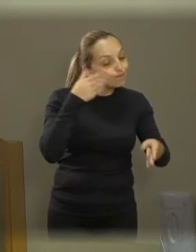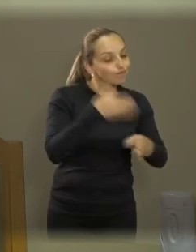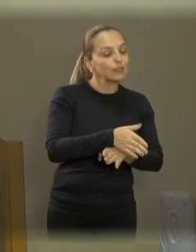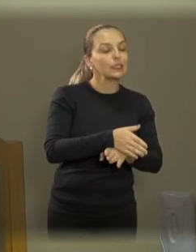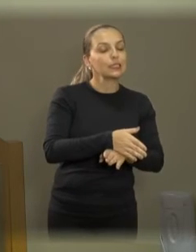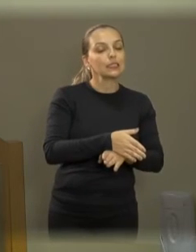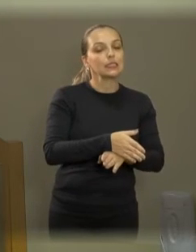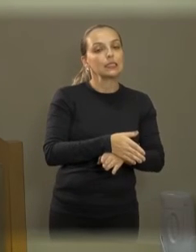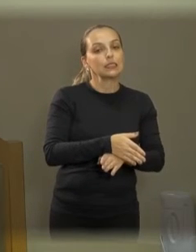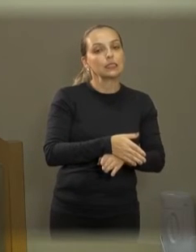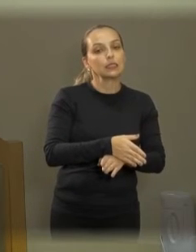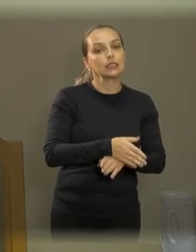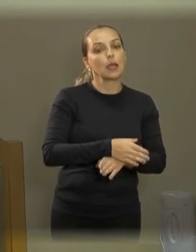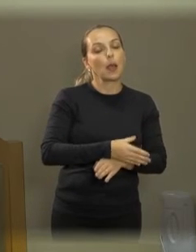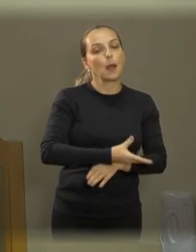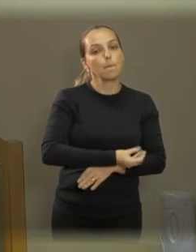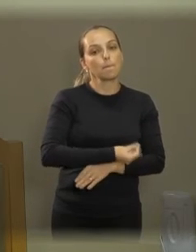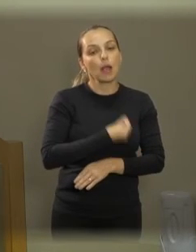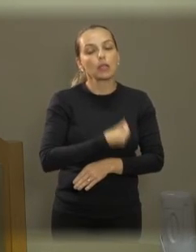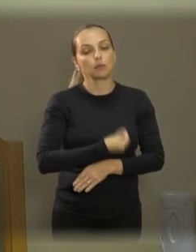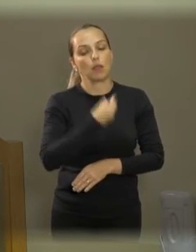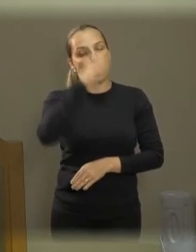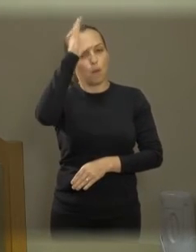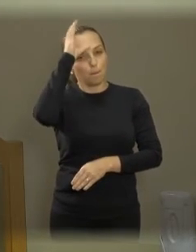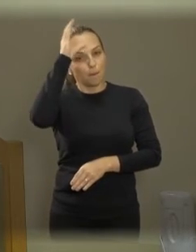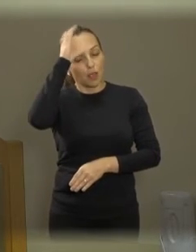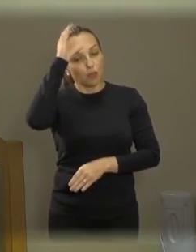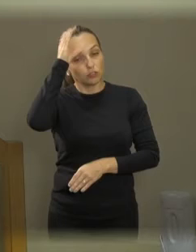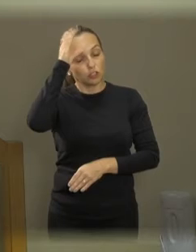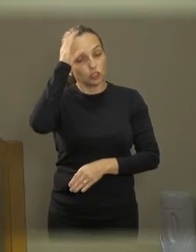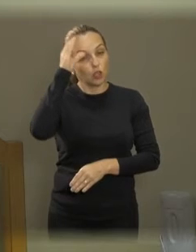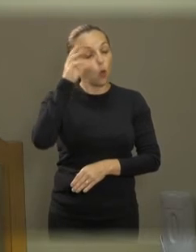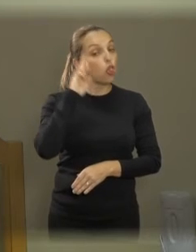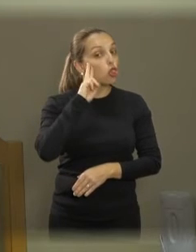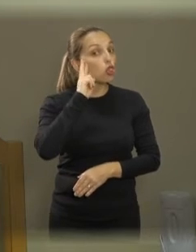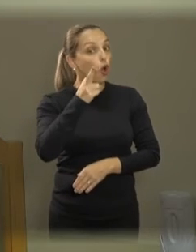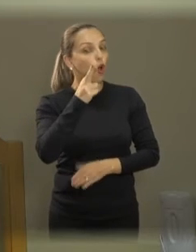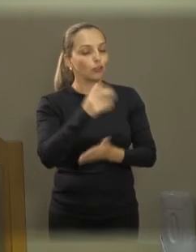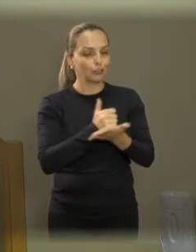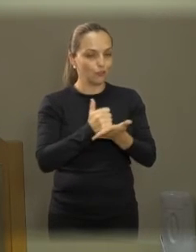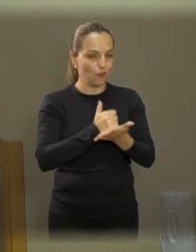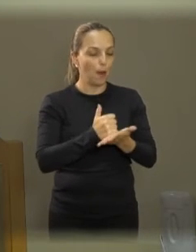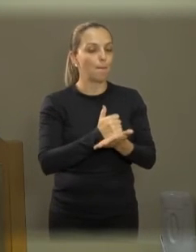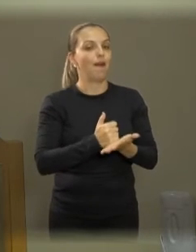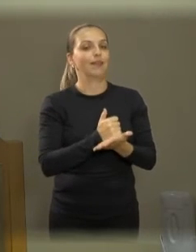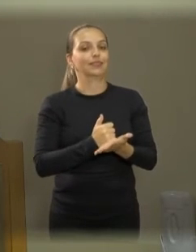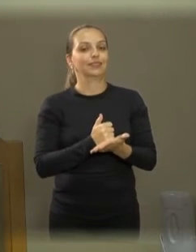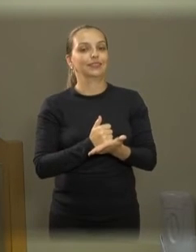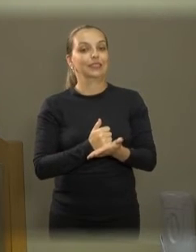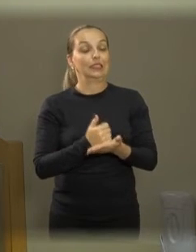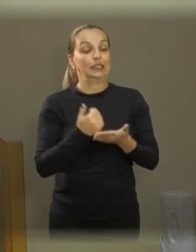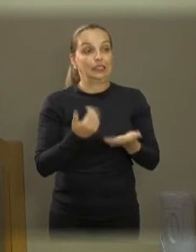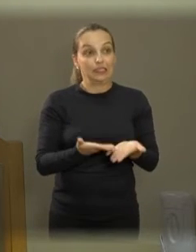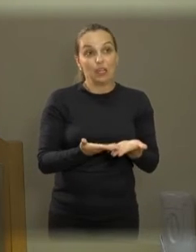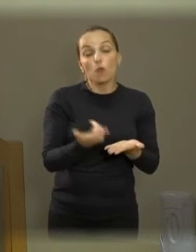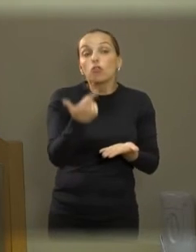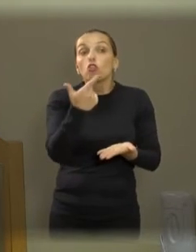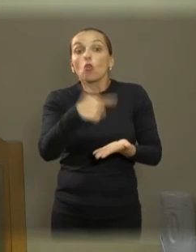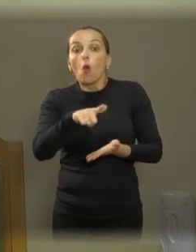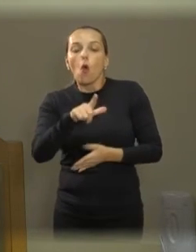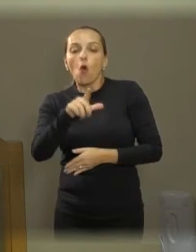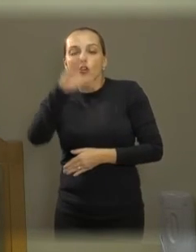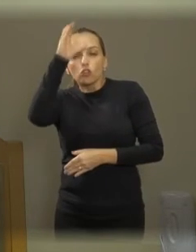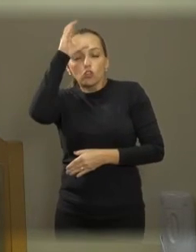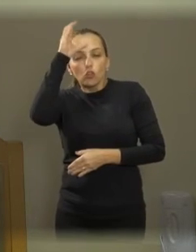tio era proprietário de farmácia, o irmão dele. Né? Então, o meu outro tio, irmão